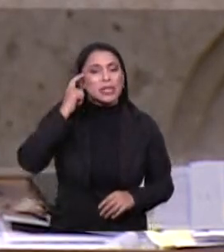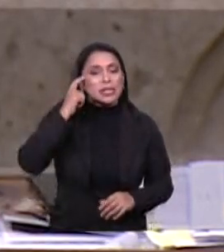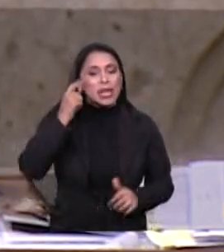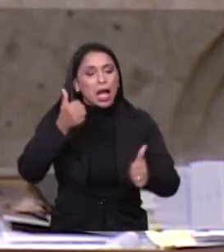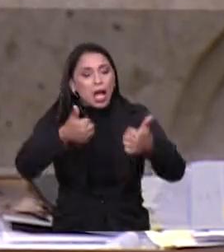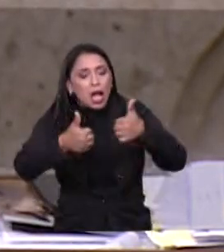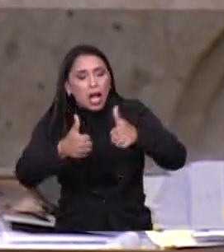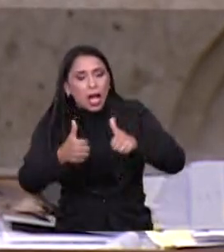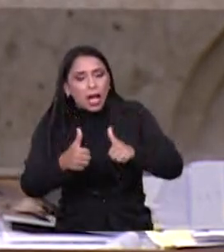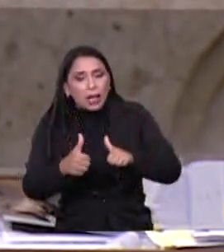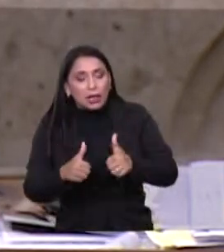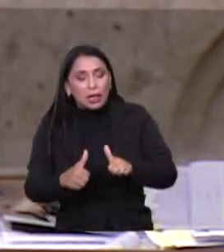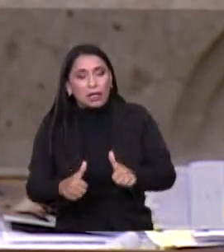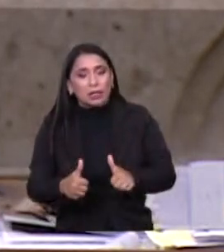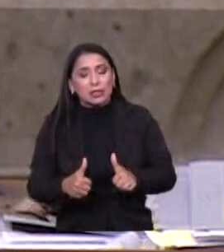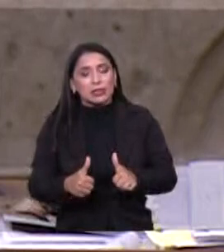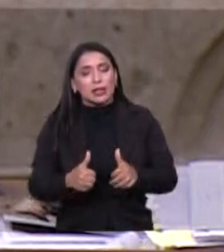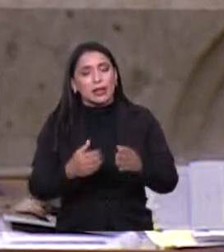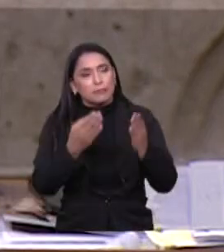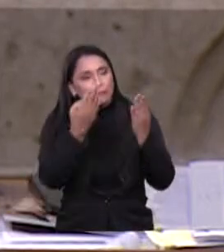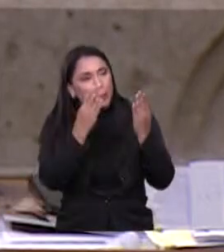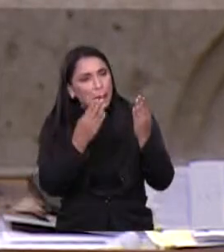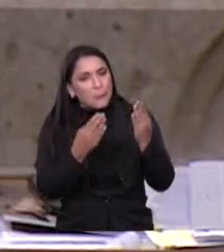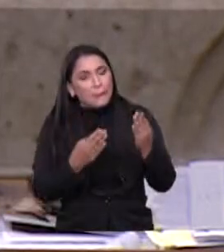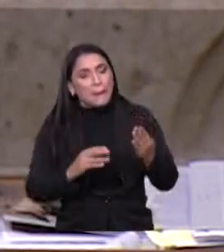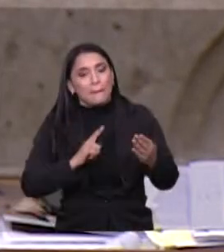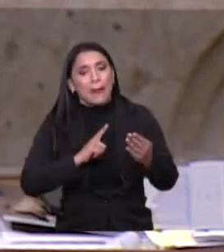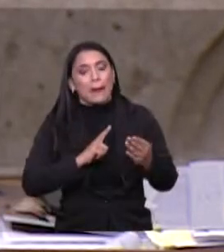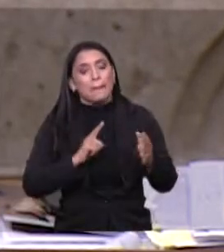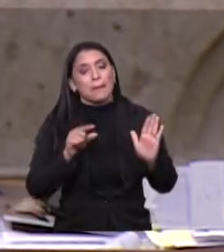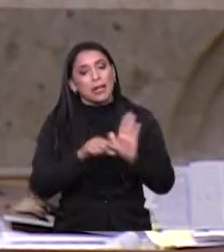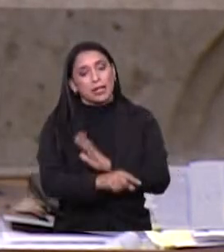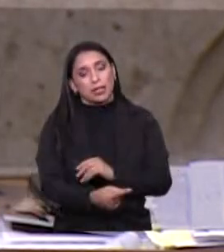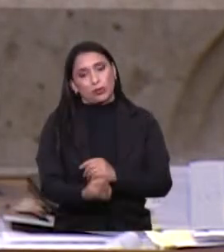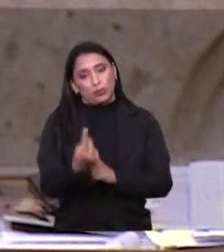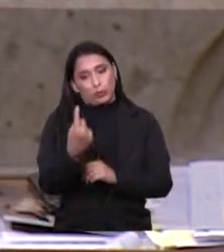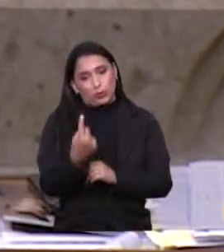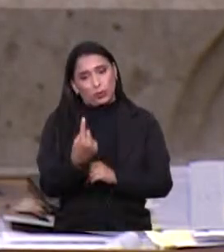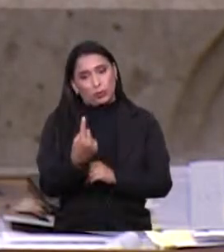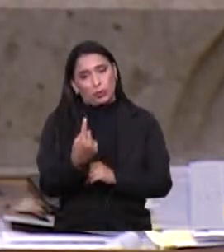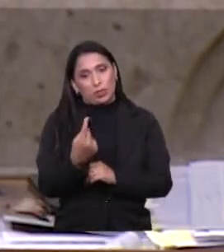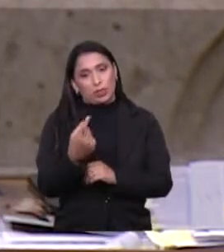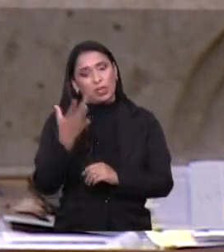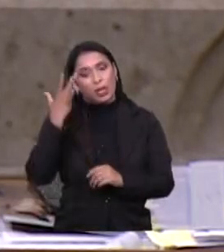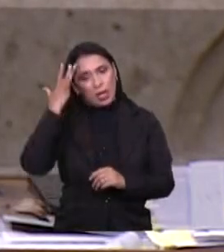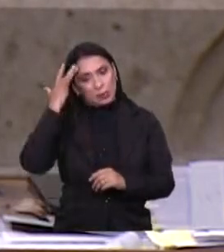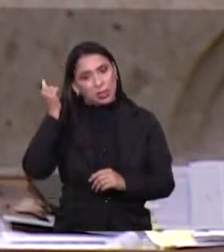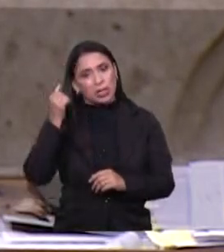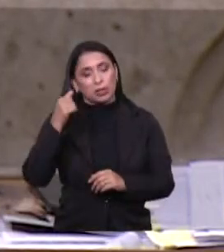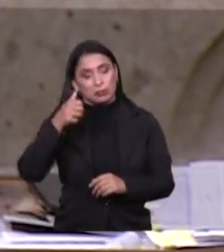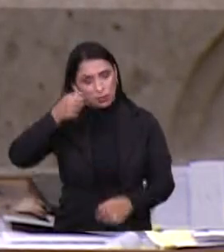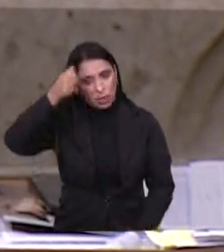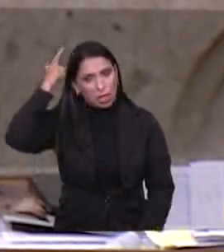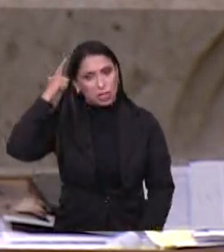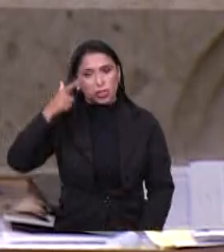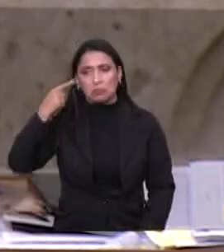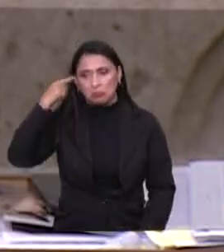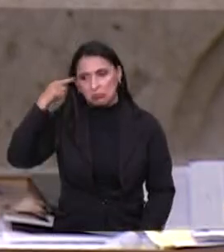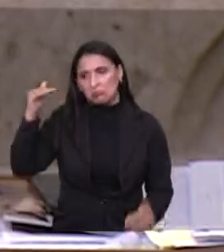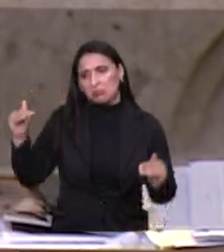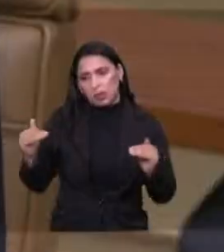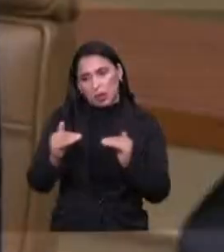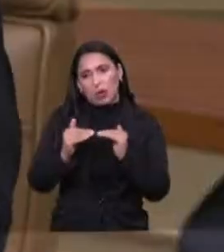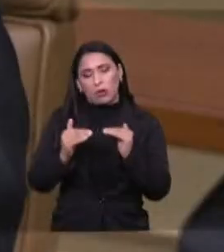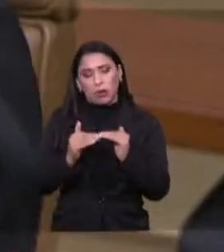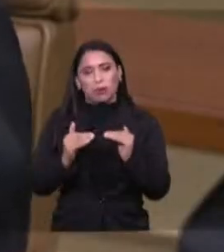esse seu caso, esse 3F, parágrafo único. Então, amanhã começaremos. Concordo, presidente. Fica bem para